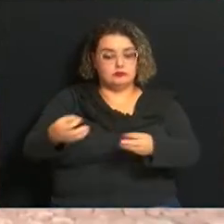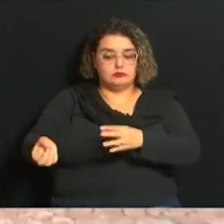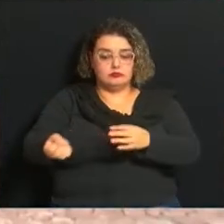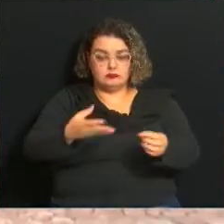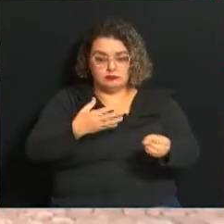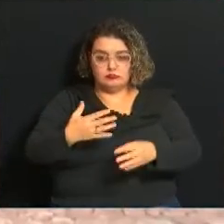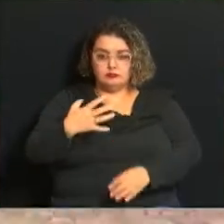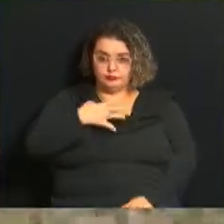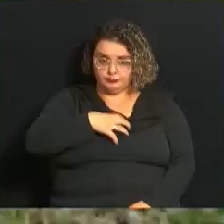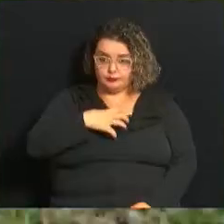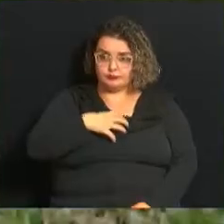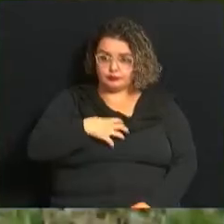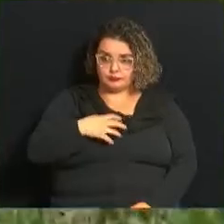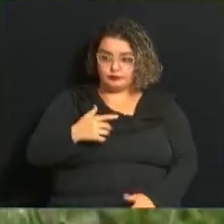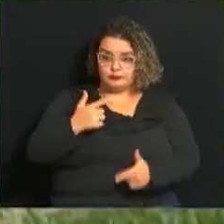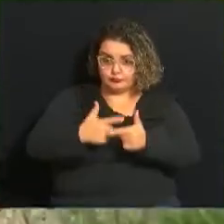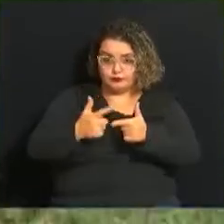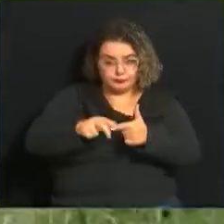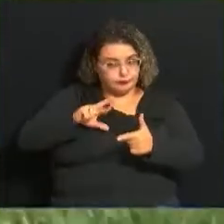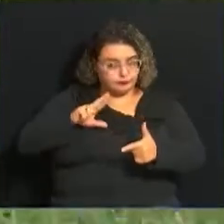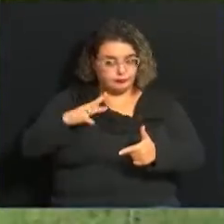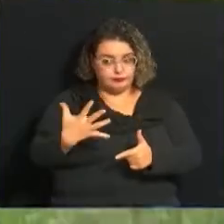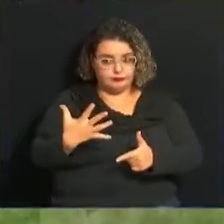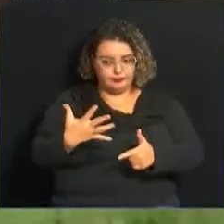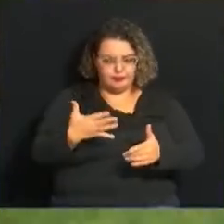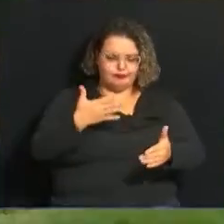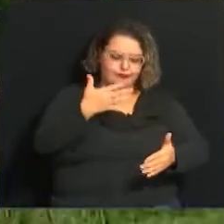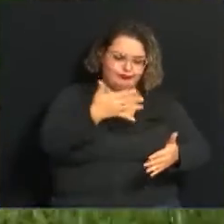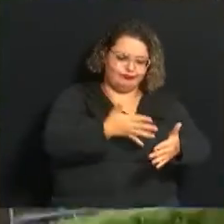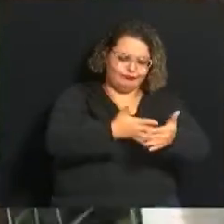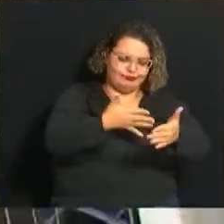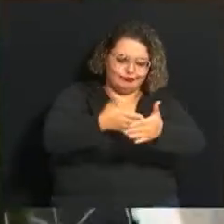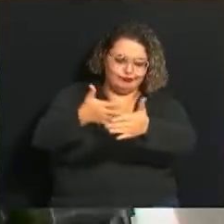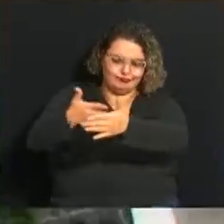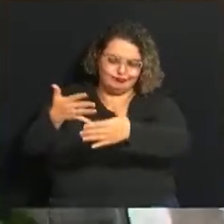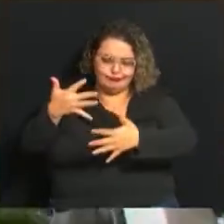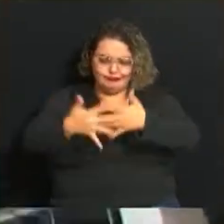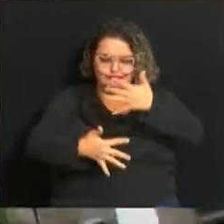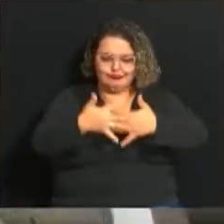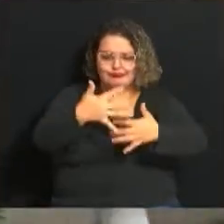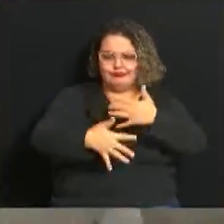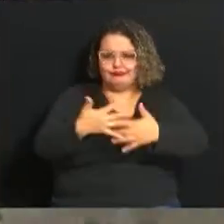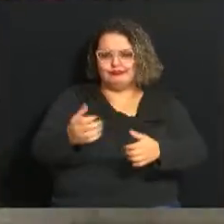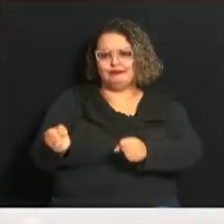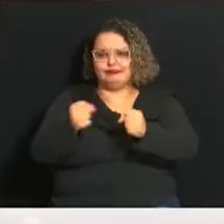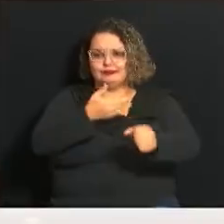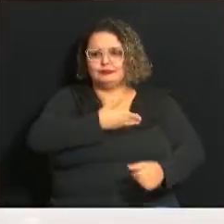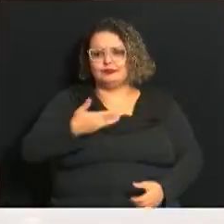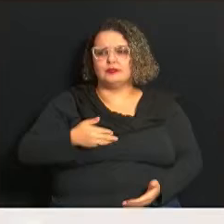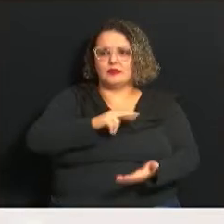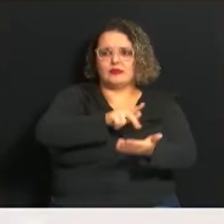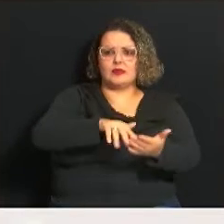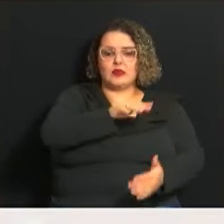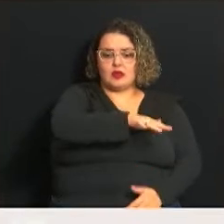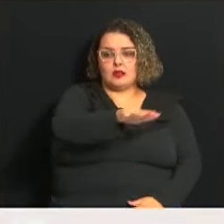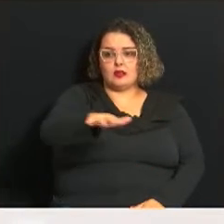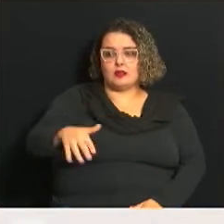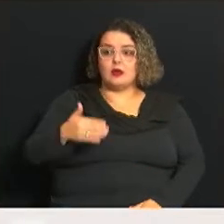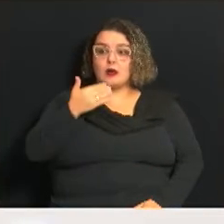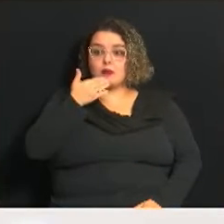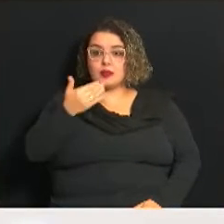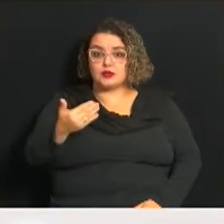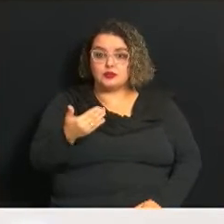procedimentos para solucionar entraves burocráticos do poder público em vários setores. A gente pediu